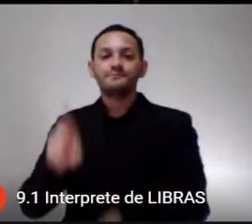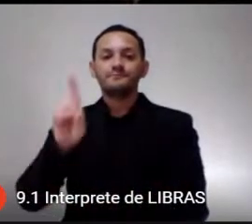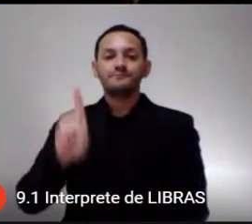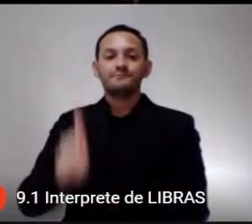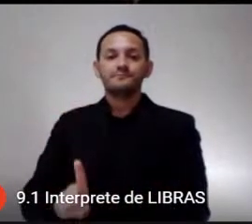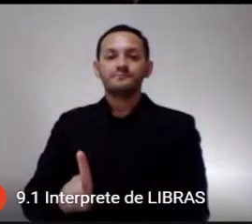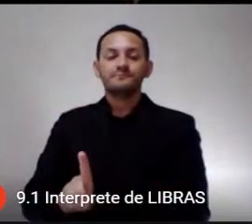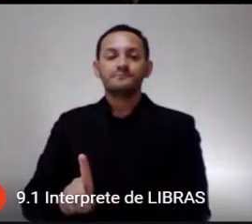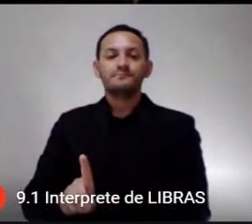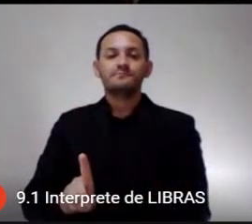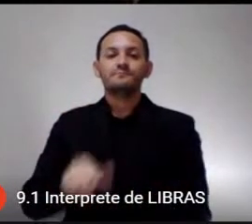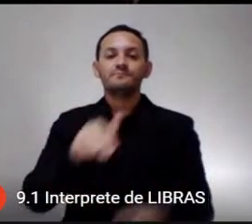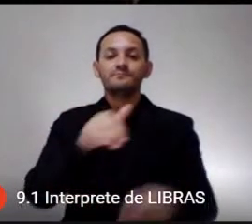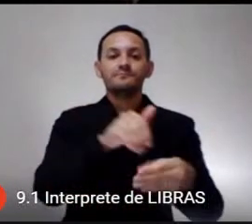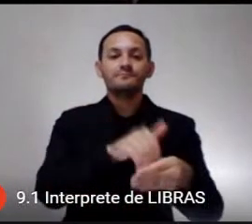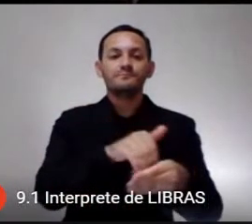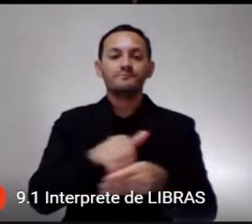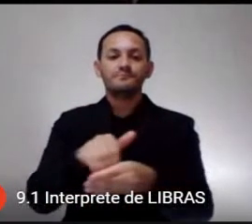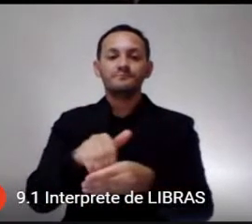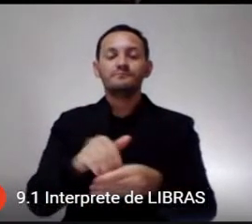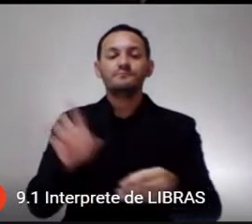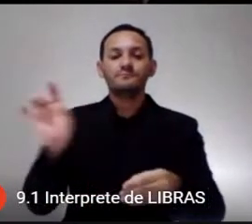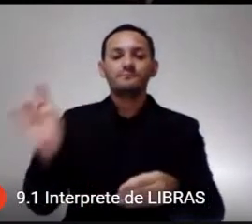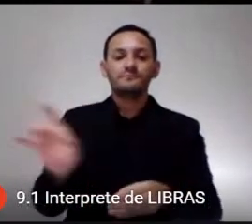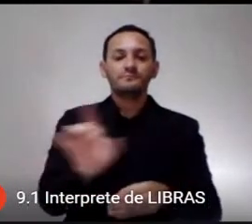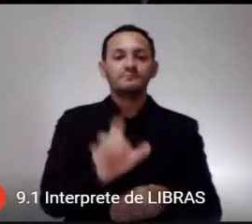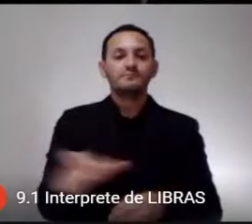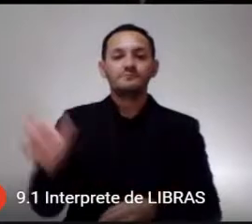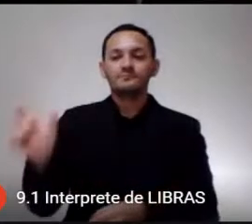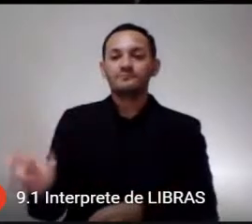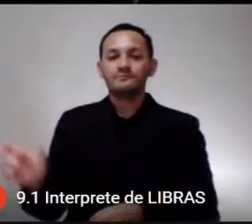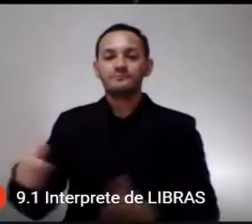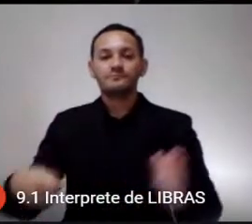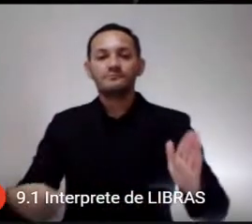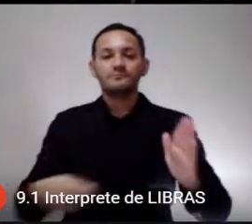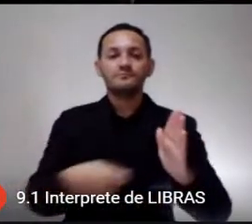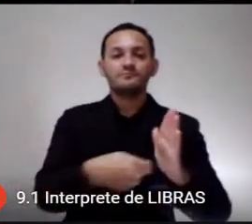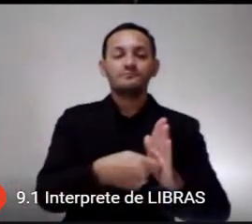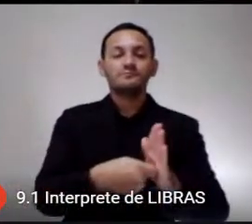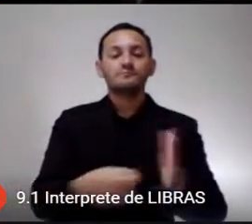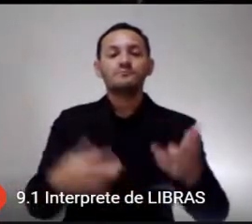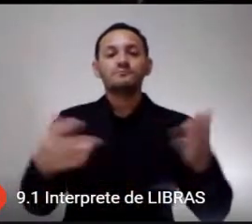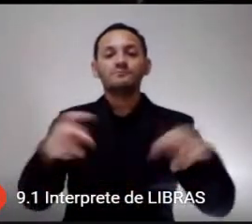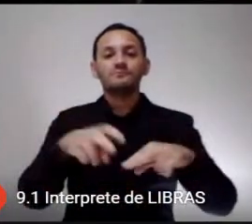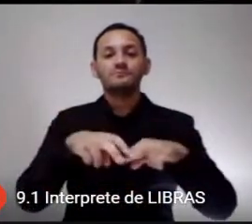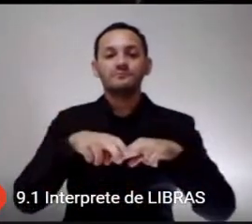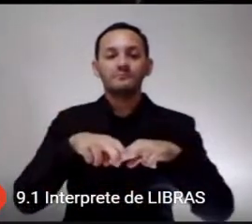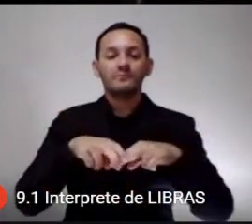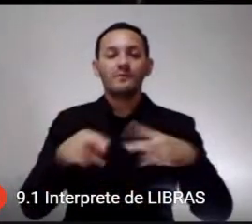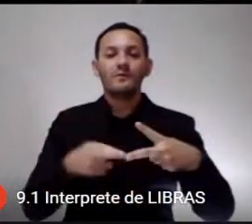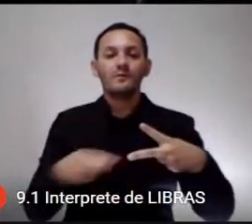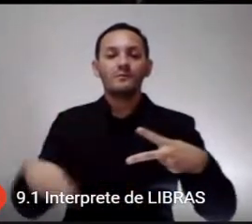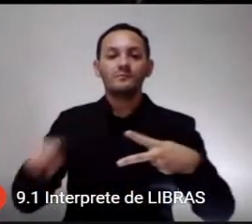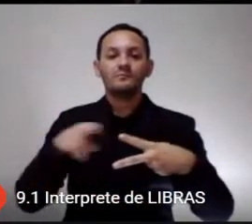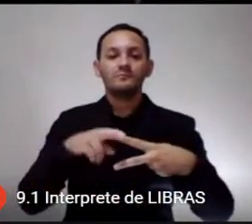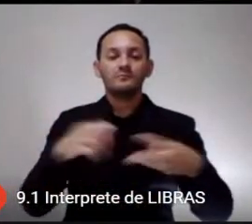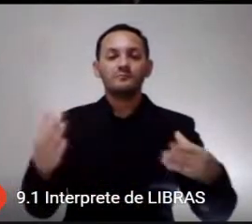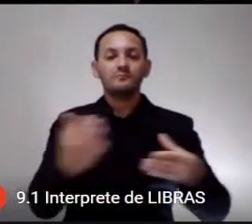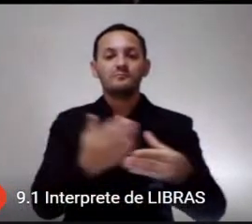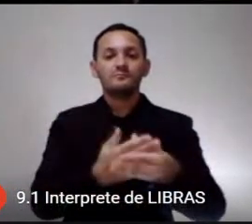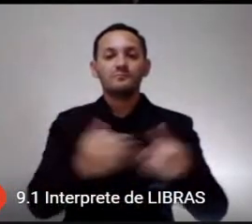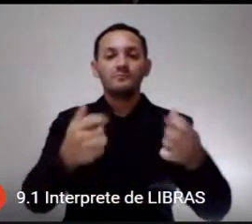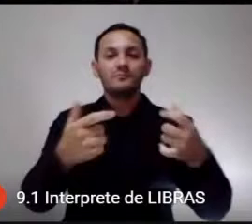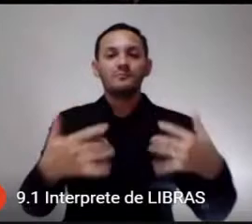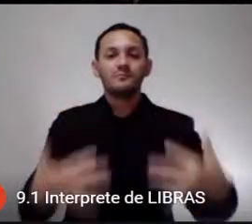recorrentes. Assim, entendo, com as devidas vênias ao relator, que a exegese da norma deve ser